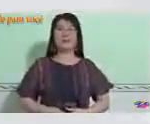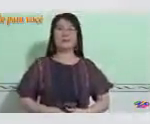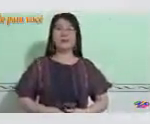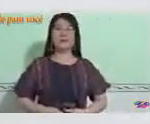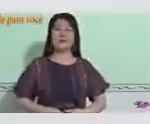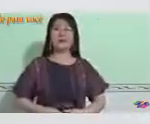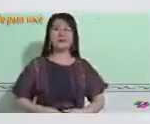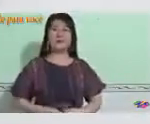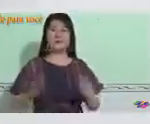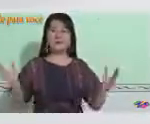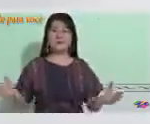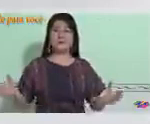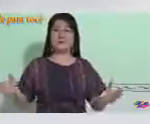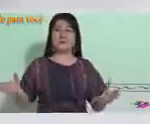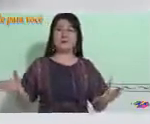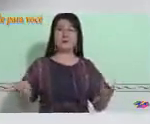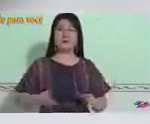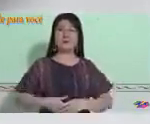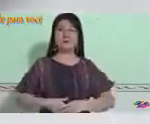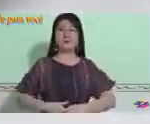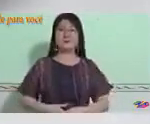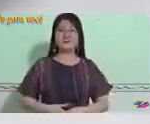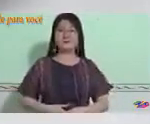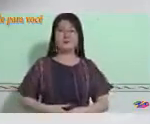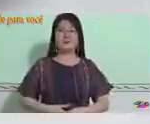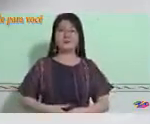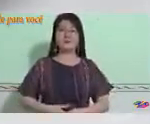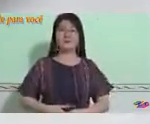queimaduras devem ser tratadas com pomadas cicatrizantes,